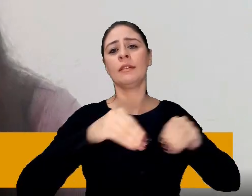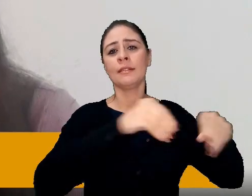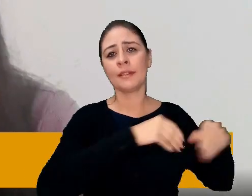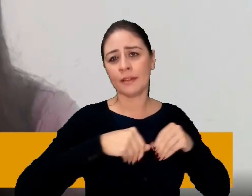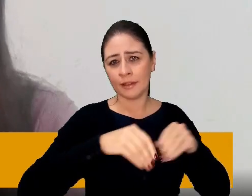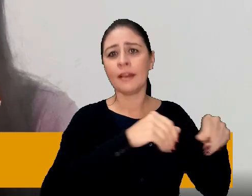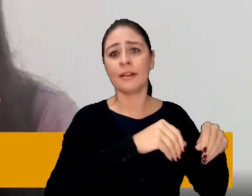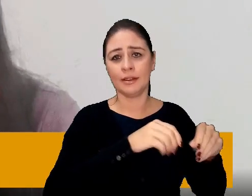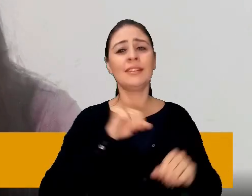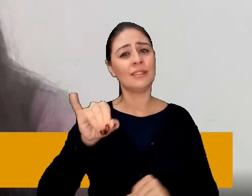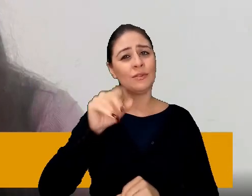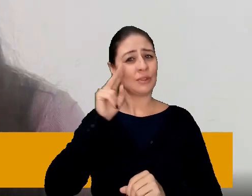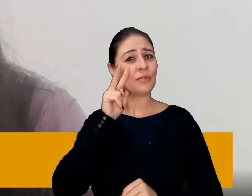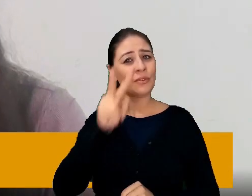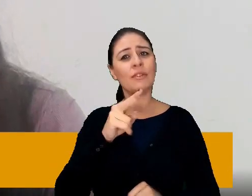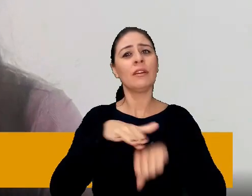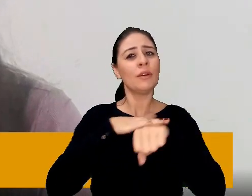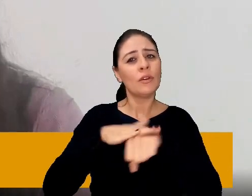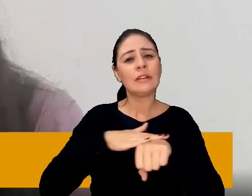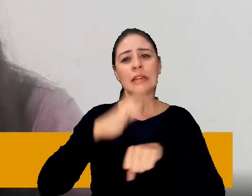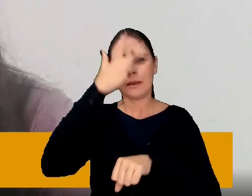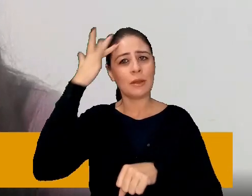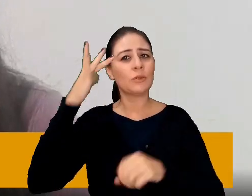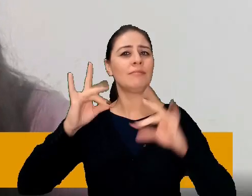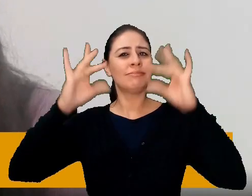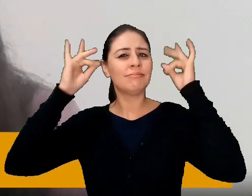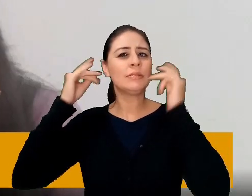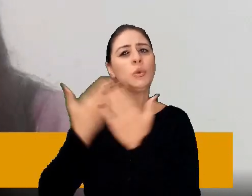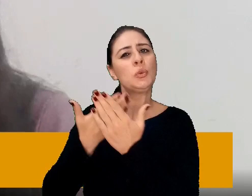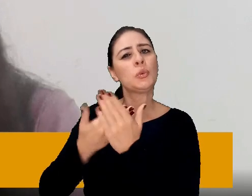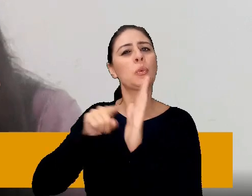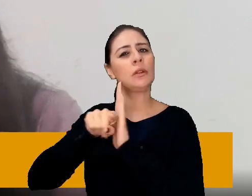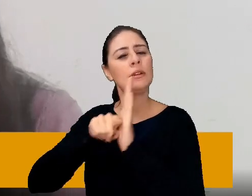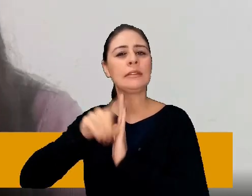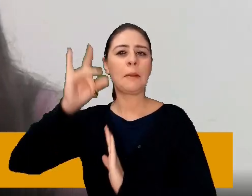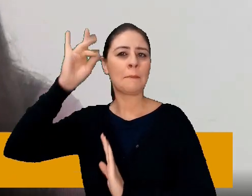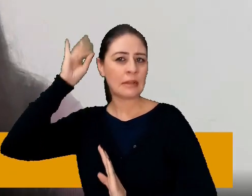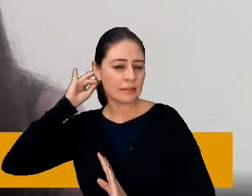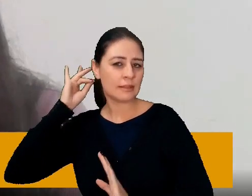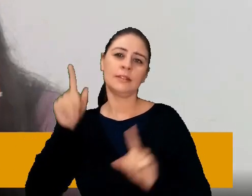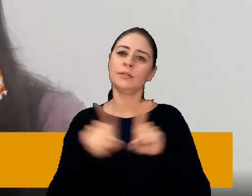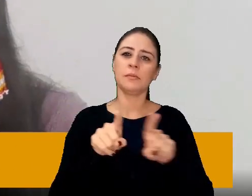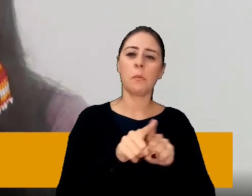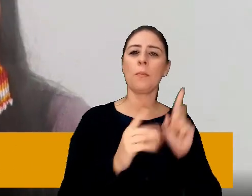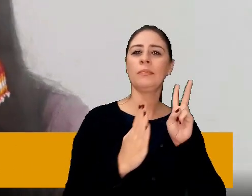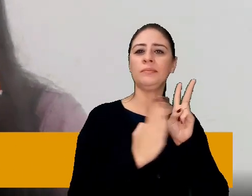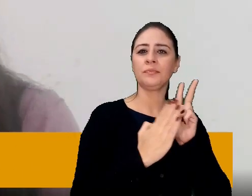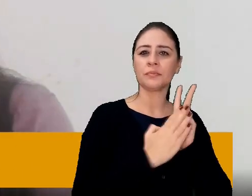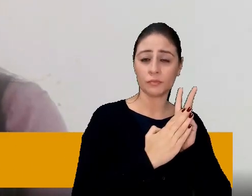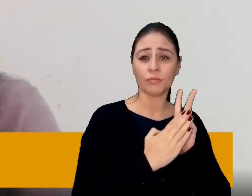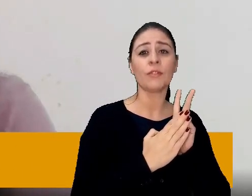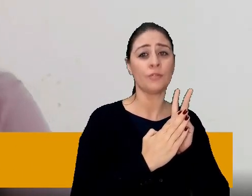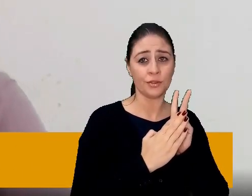e falar com vários antropólogos e vários indígenas, a gente vai ver que a maioria dos territórios são de retomada. Os indígenas